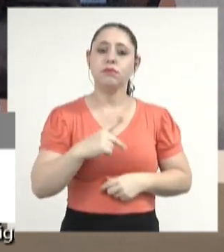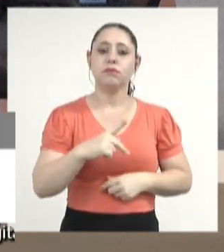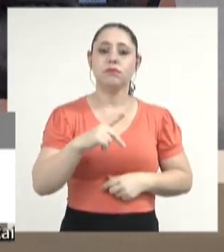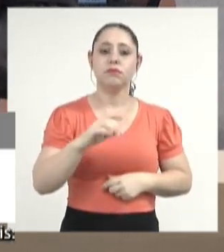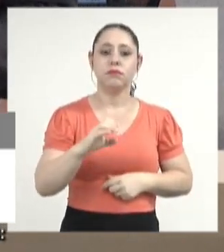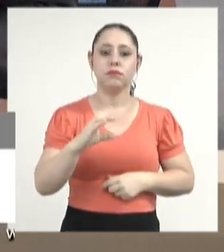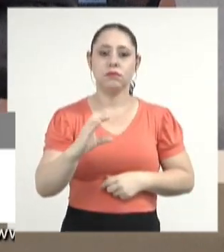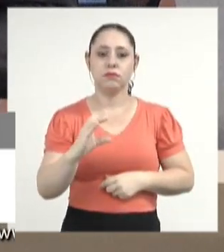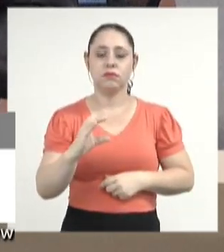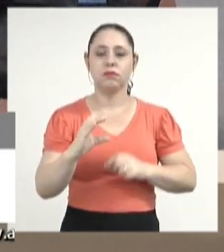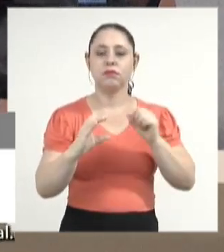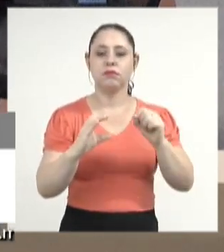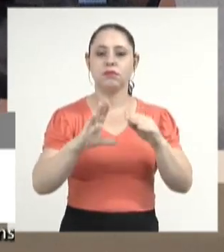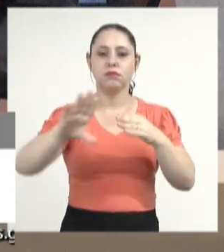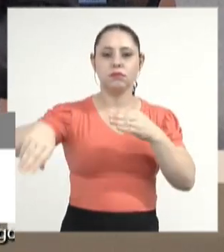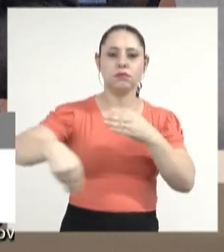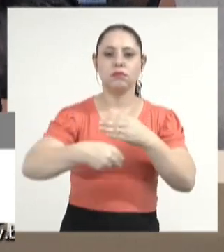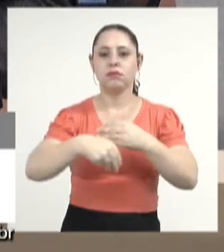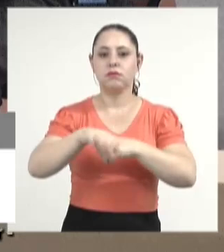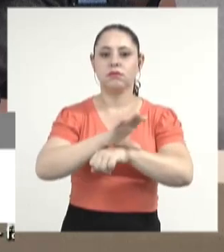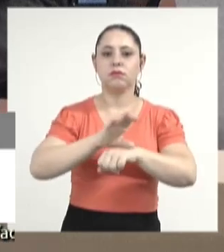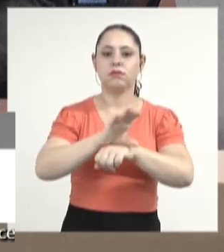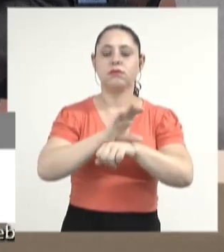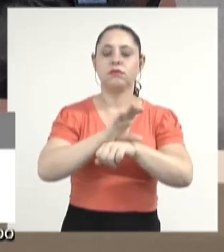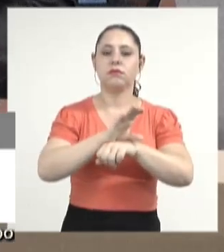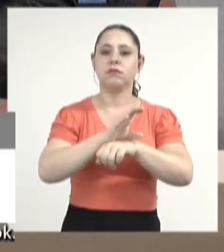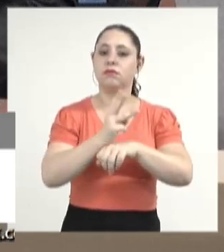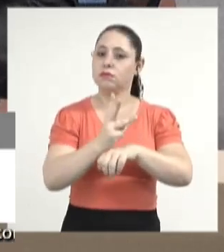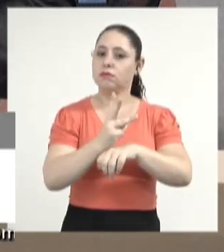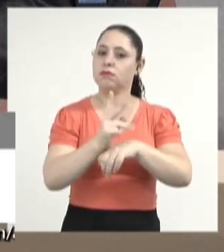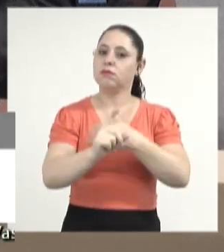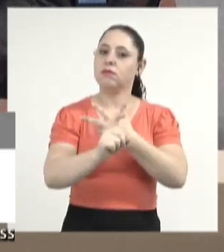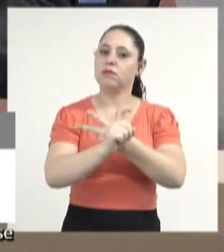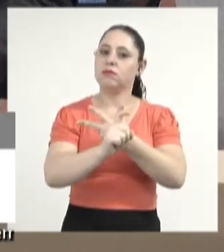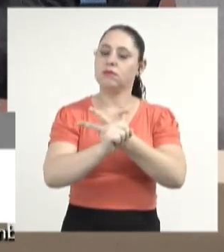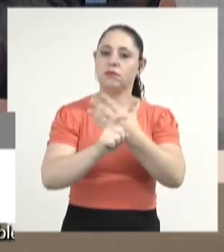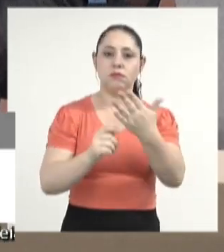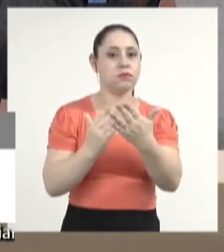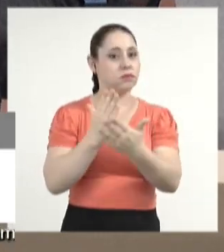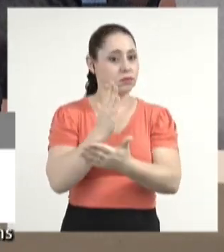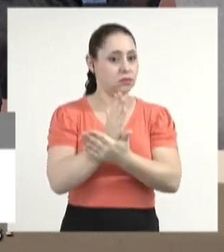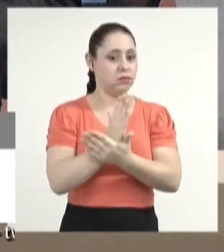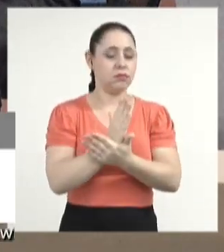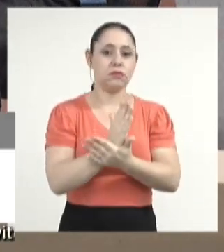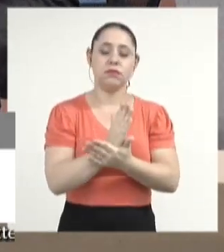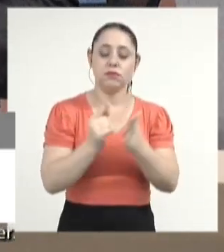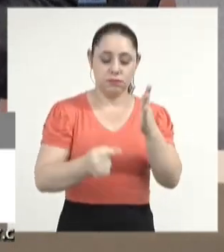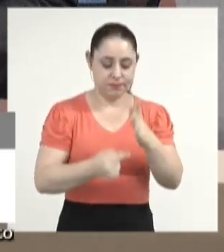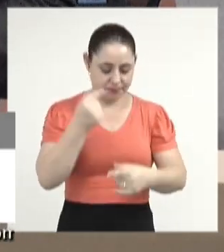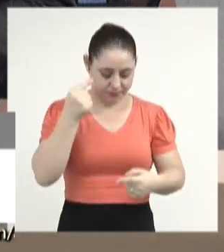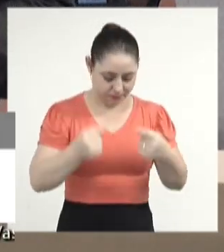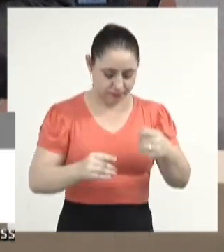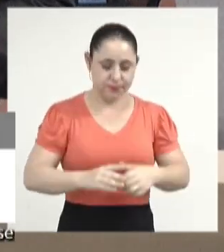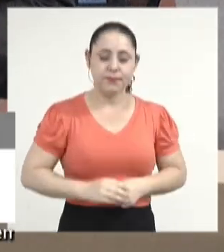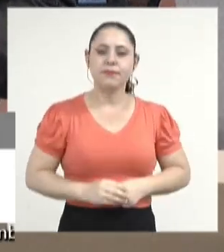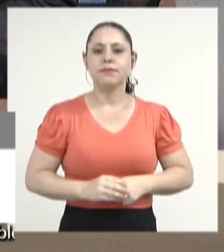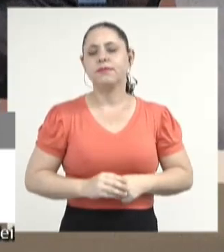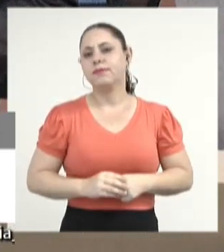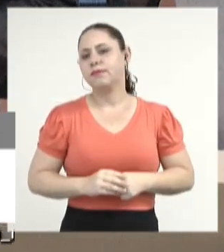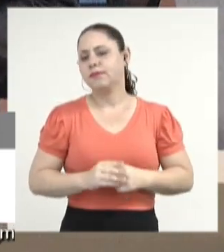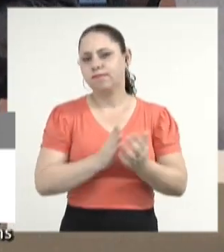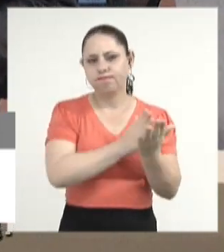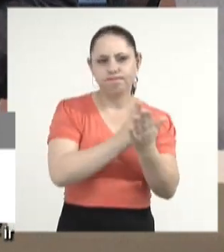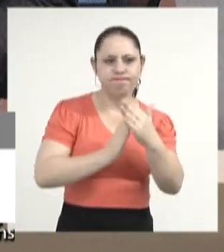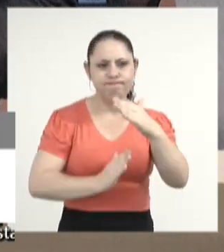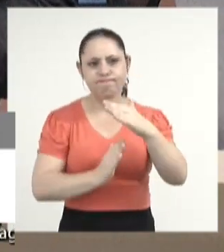PEC. A emenda constitucional de número 3 do Executivo foi aprovada em primeira discussão, que alinha a